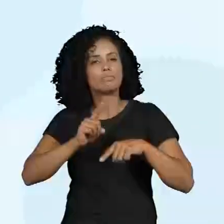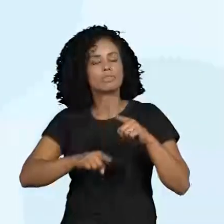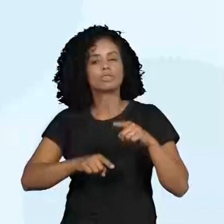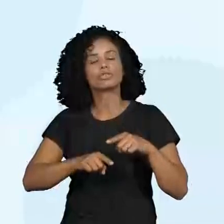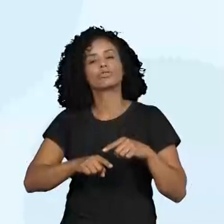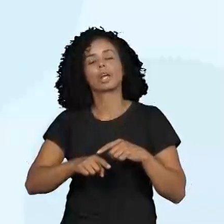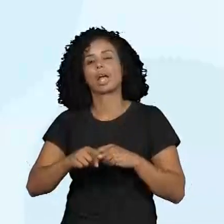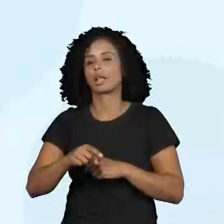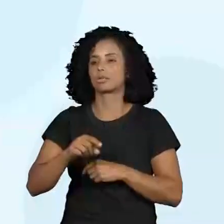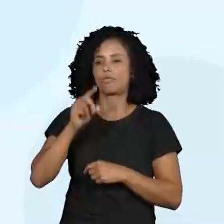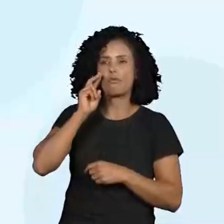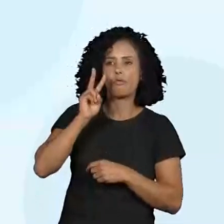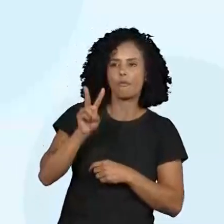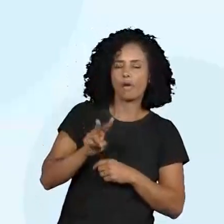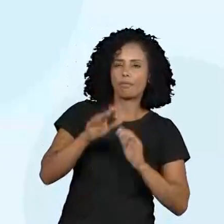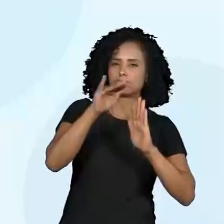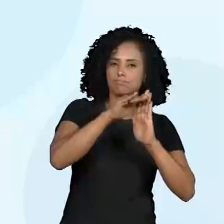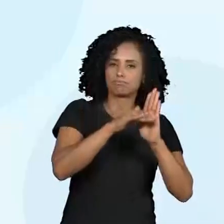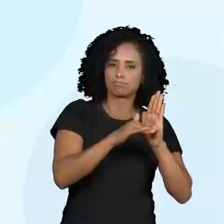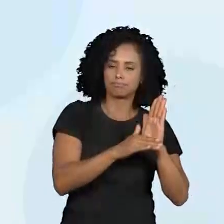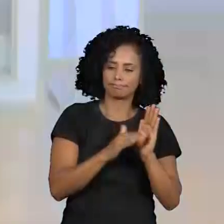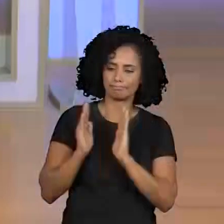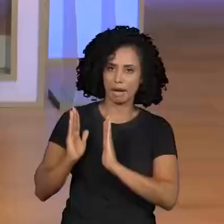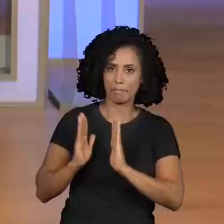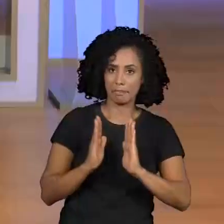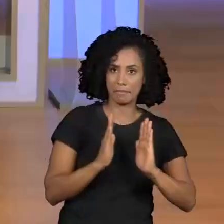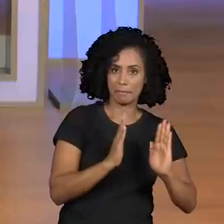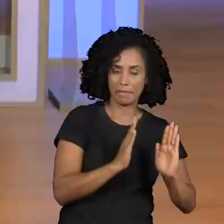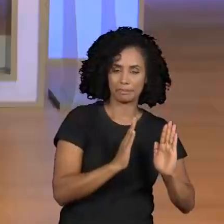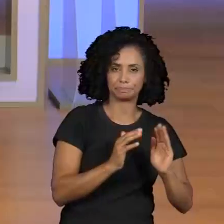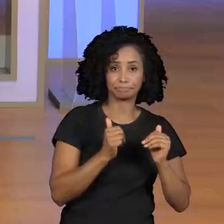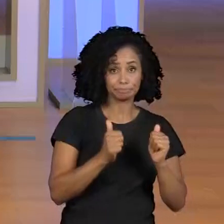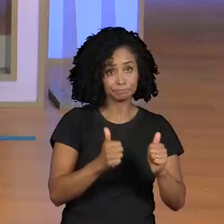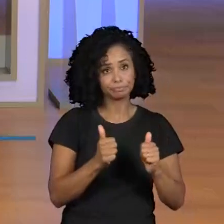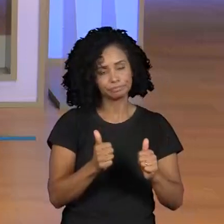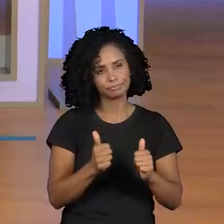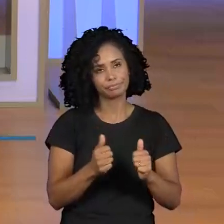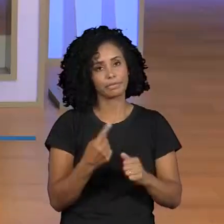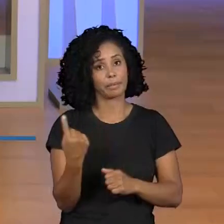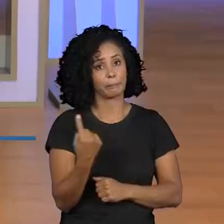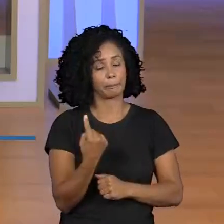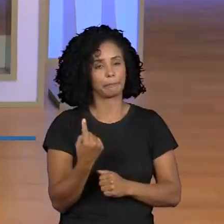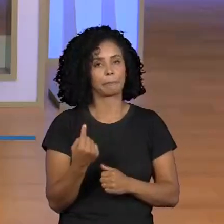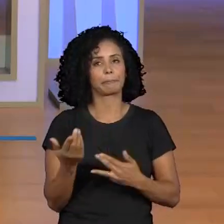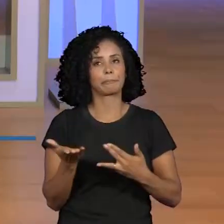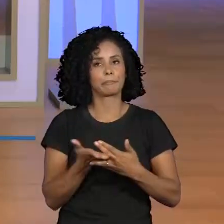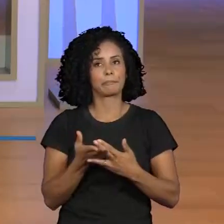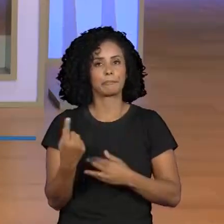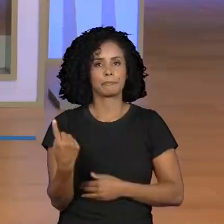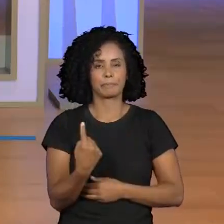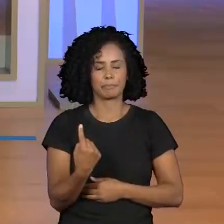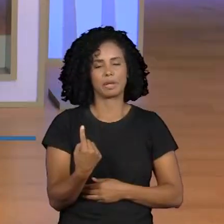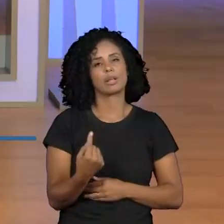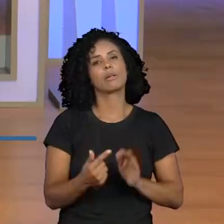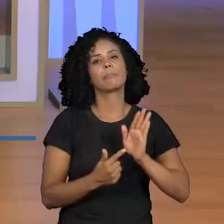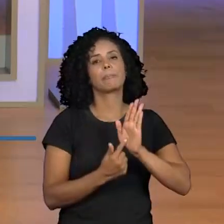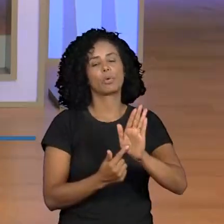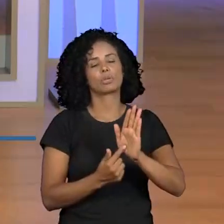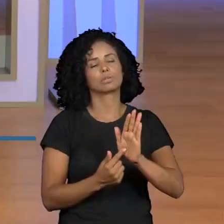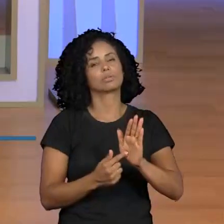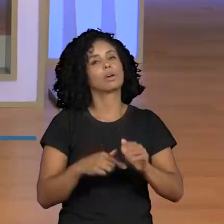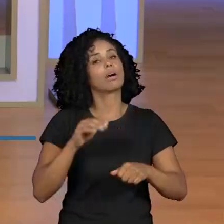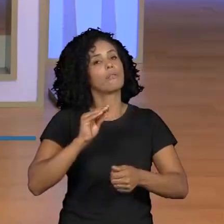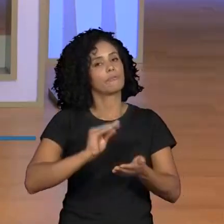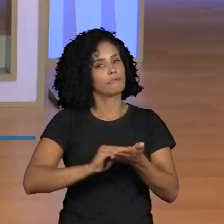que eles aparecem, certo? Então, vamos a essa primeira parte. Nessa primeira parte, a gente tem mais um item